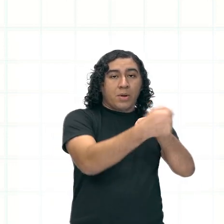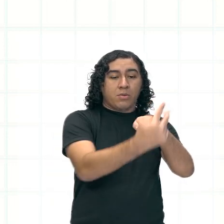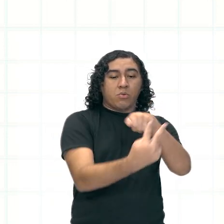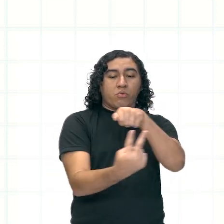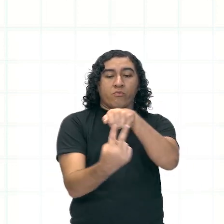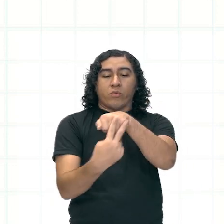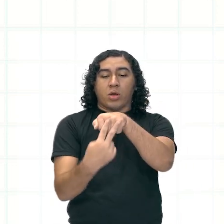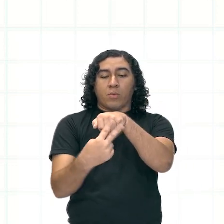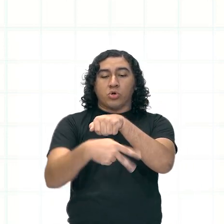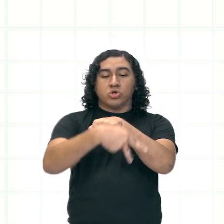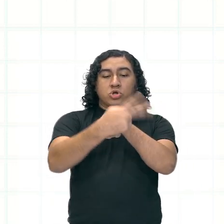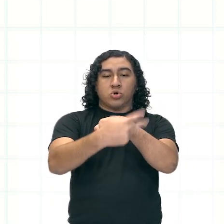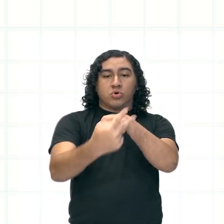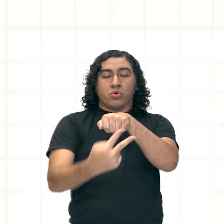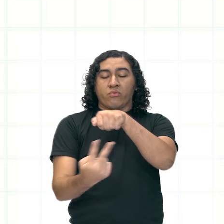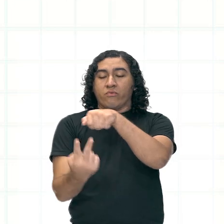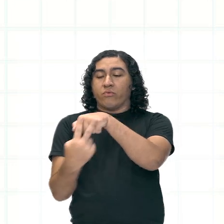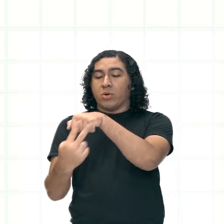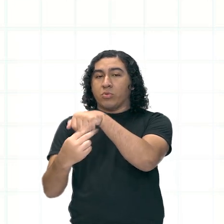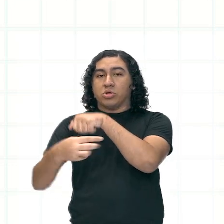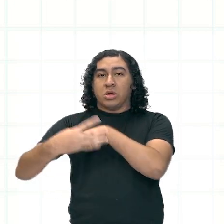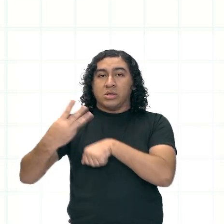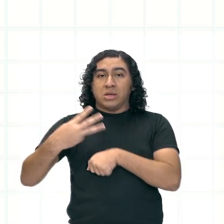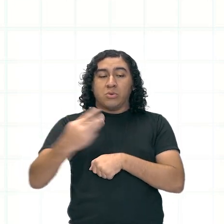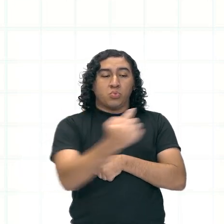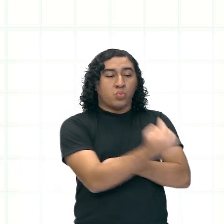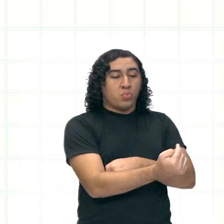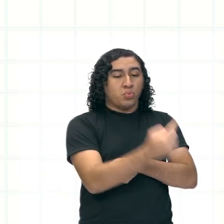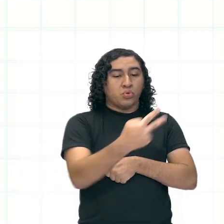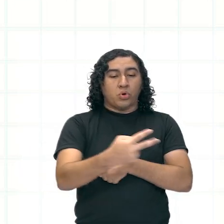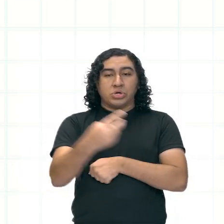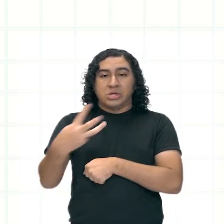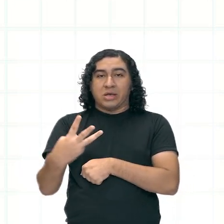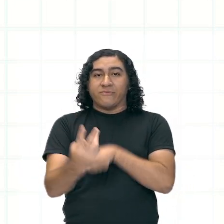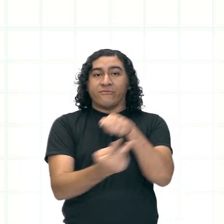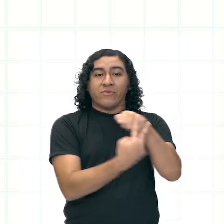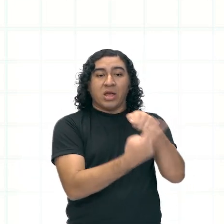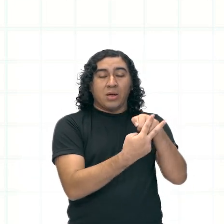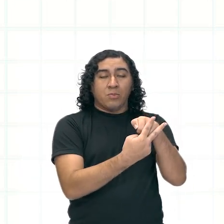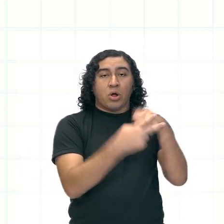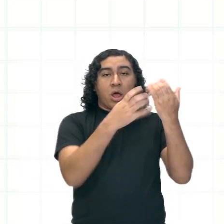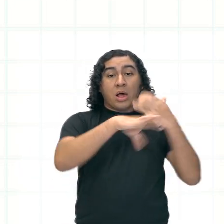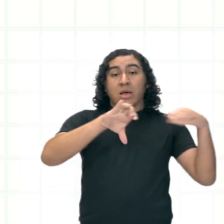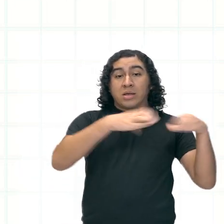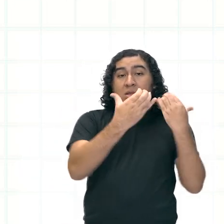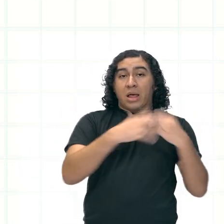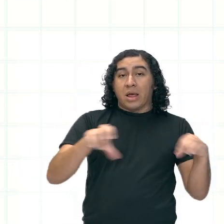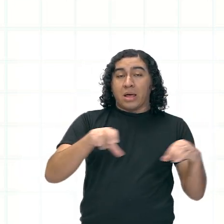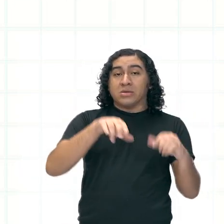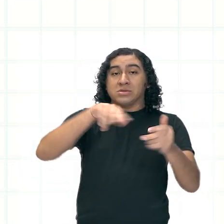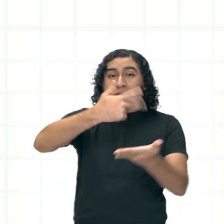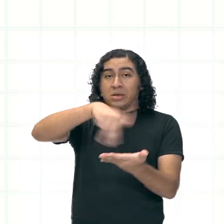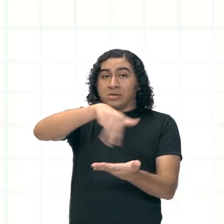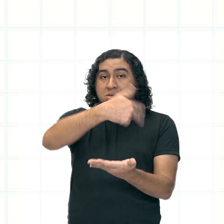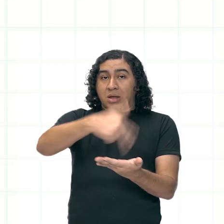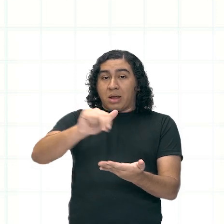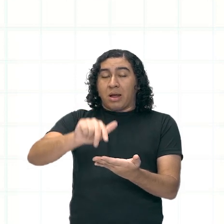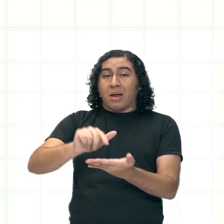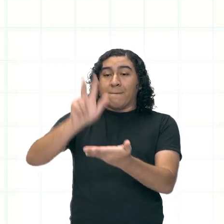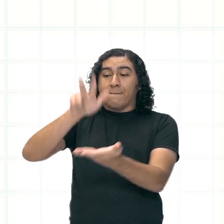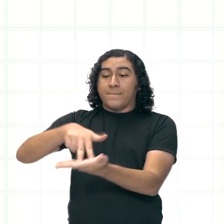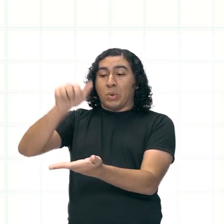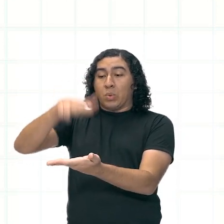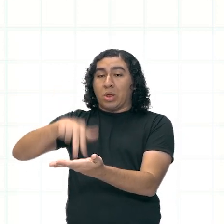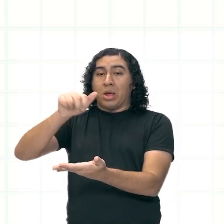segundo verbo, e o verbo pular, nosso terceiro verbo. Temos 3 verbos